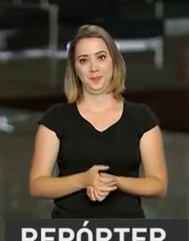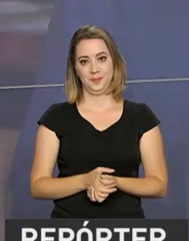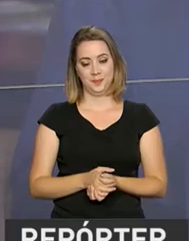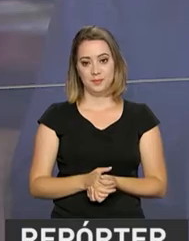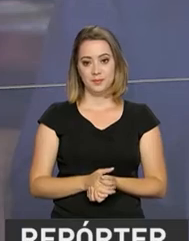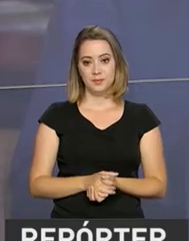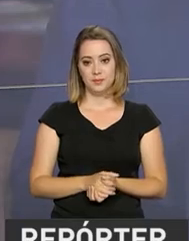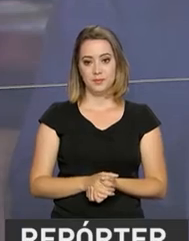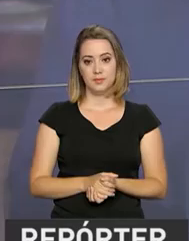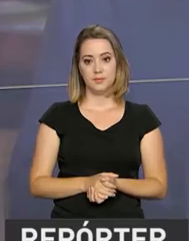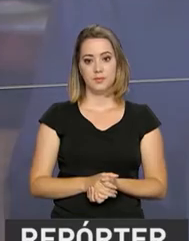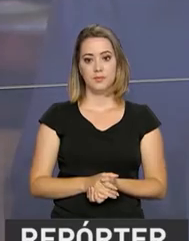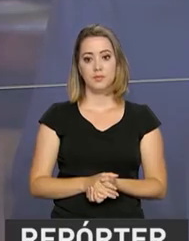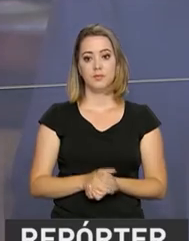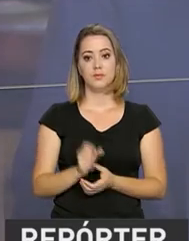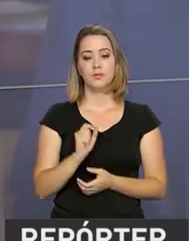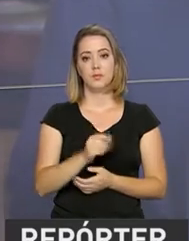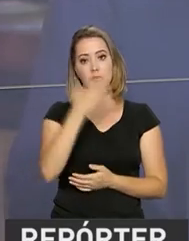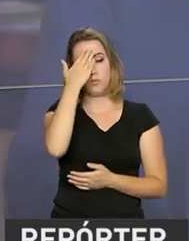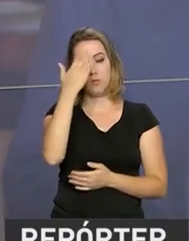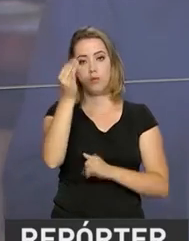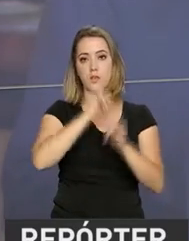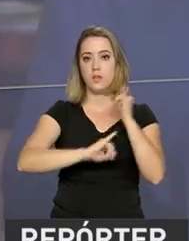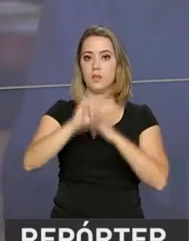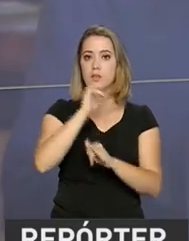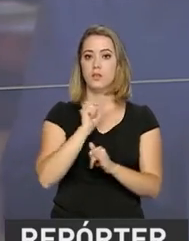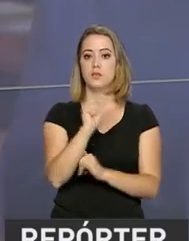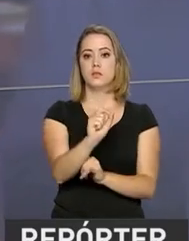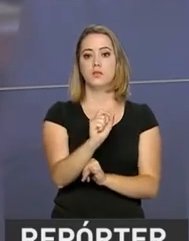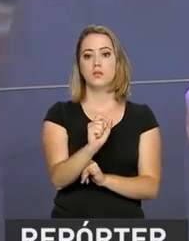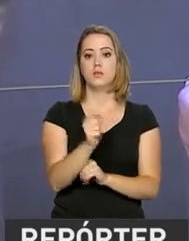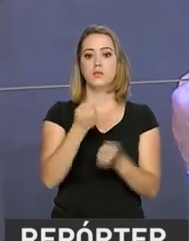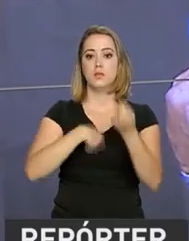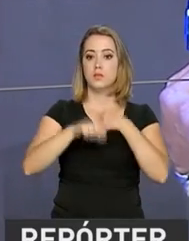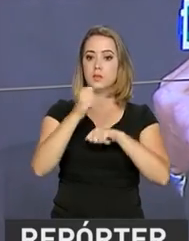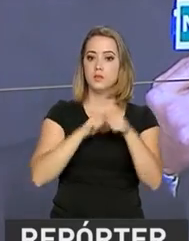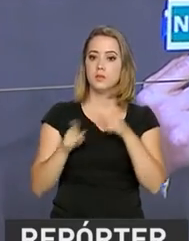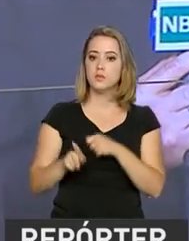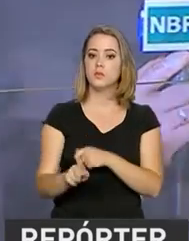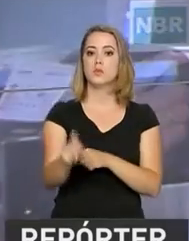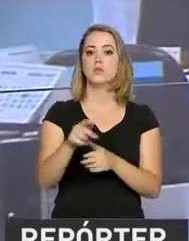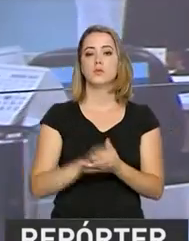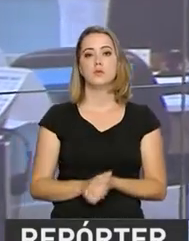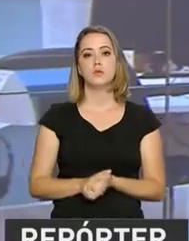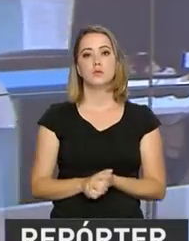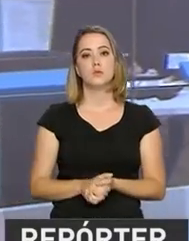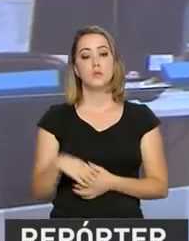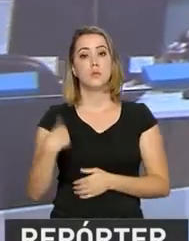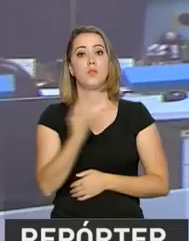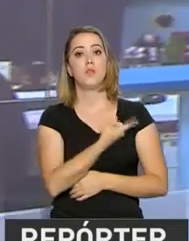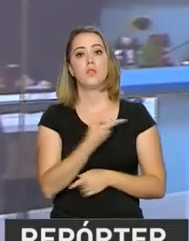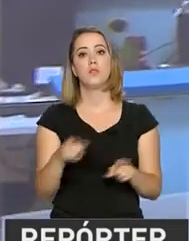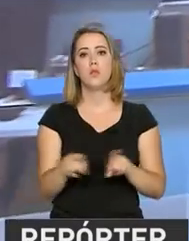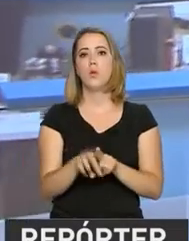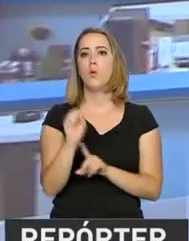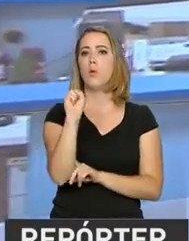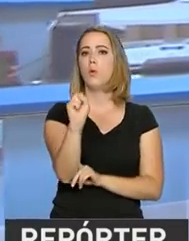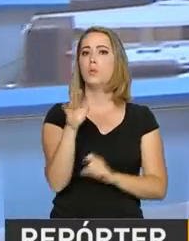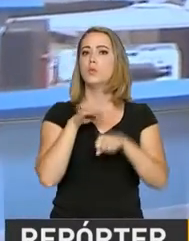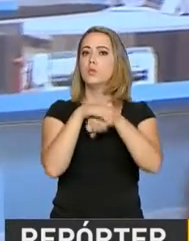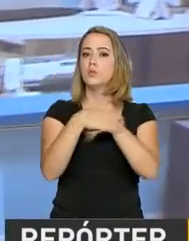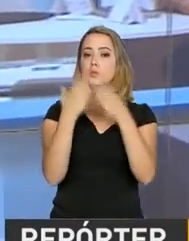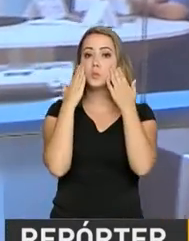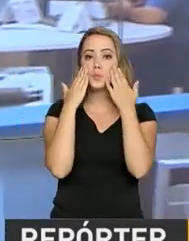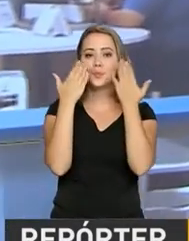leandro toque paulo talk paulo obrigado pela sozinho ações de economia a gente tem que fazer sempre né e nós voltamos às oito da noite na